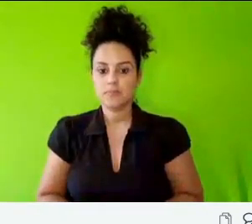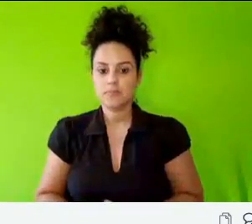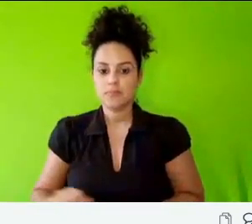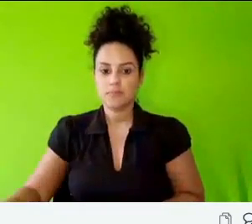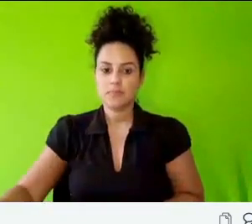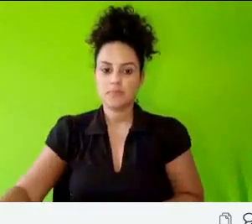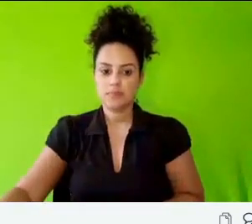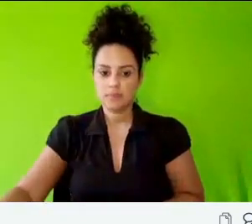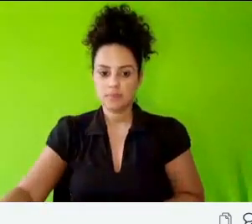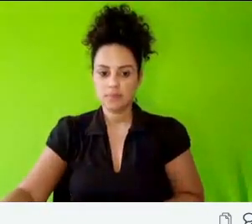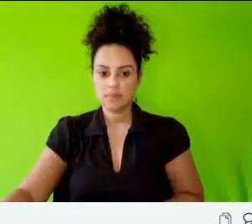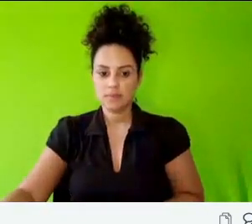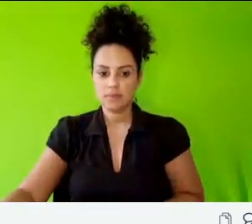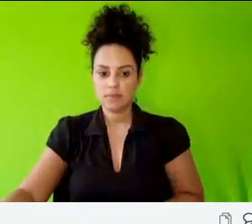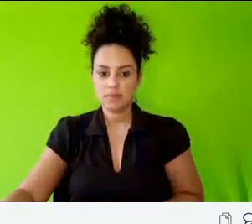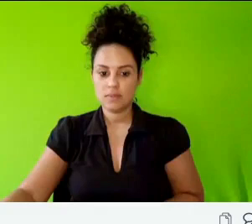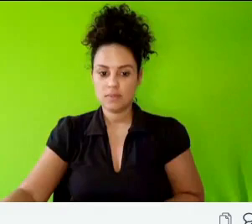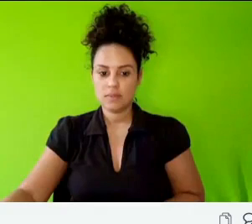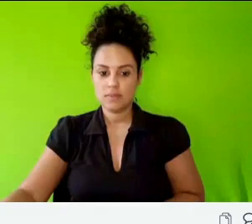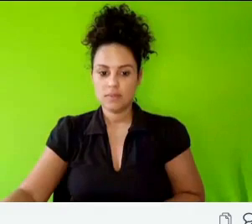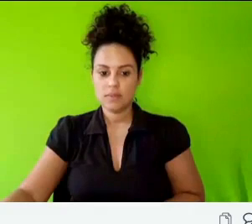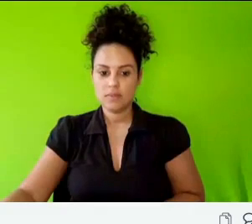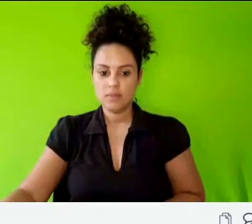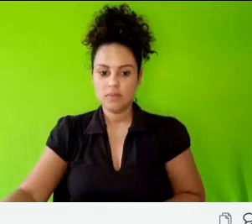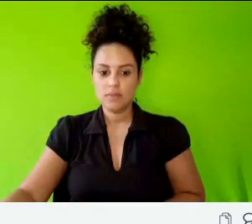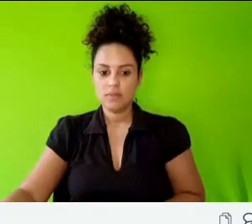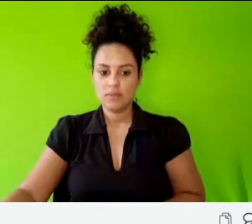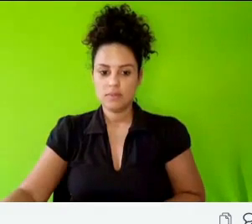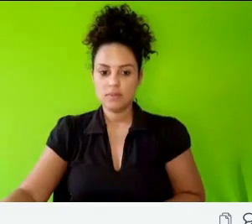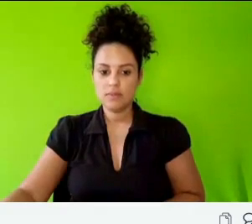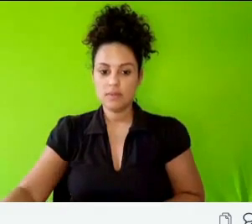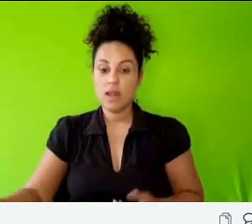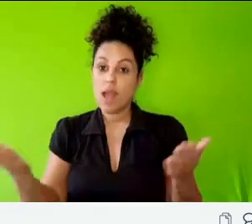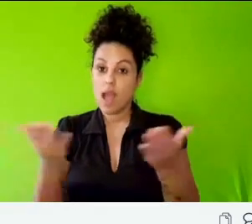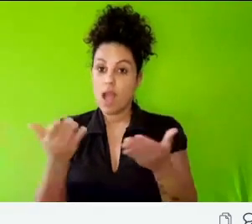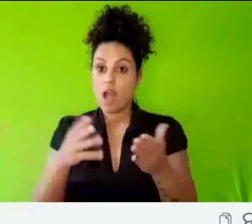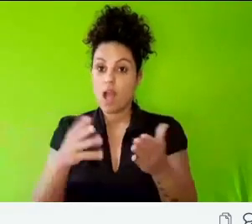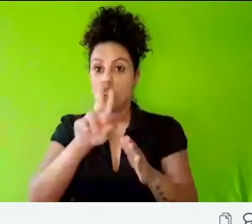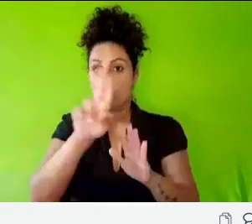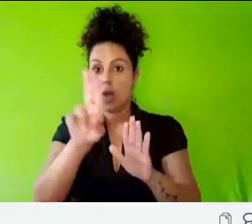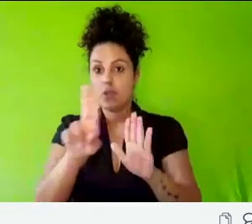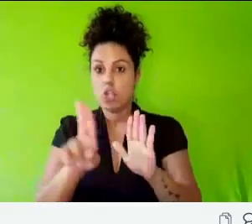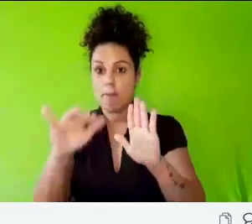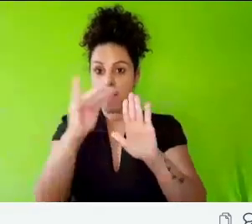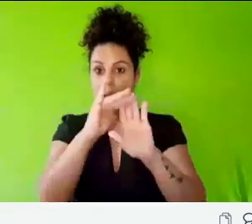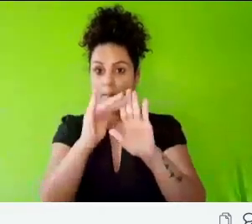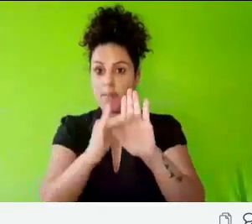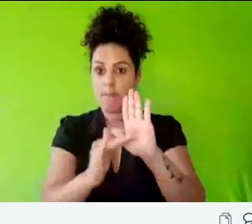Vamos dar a lista.